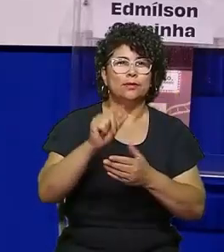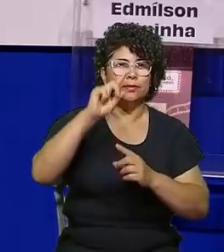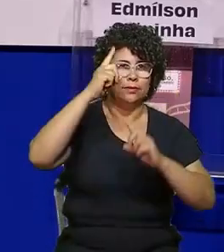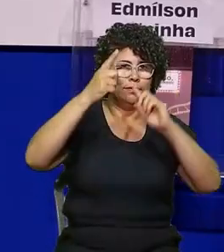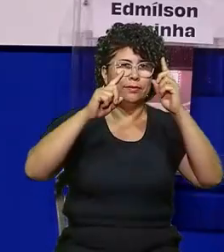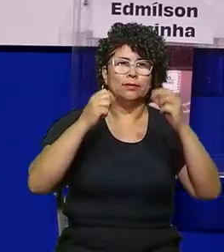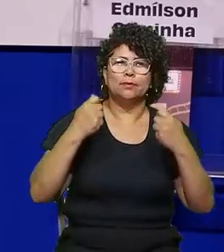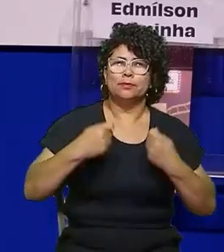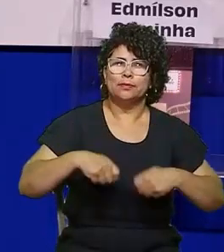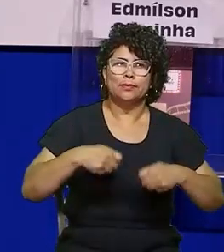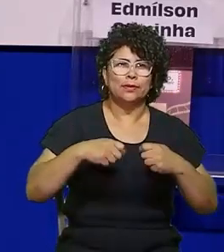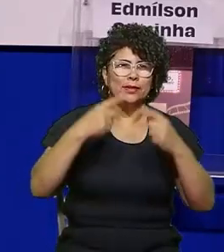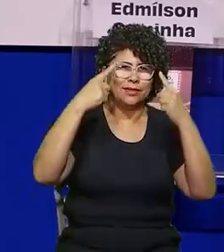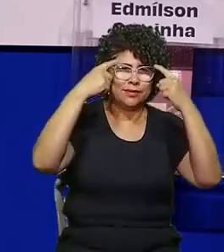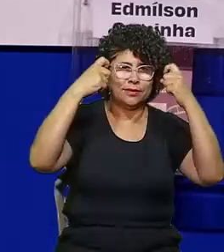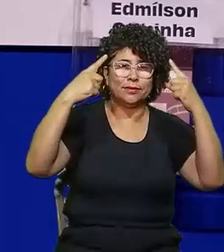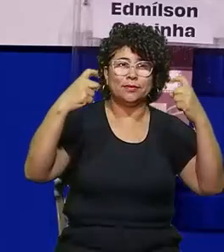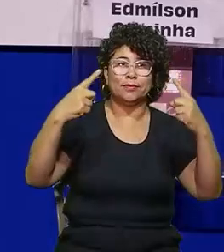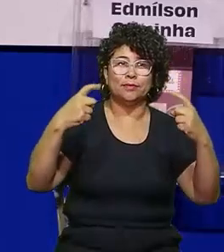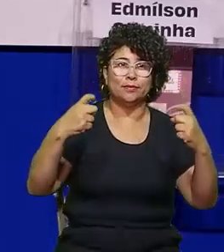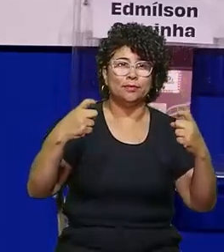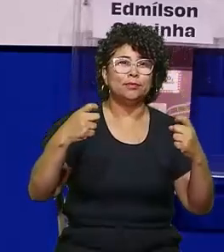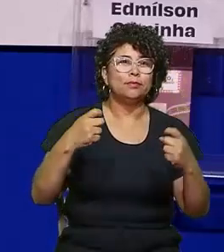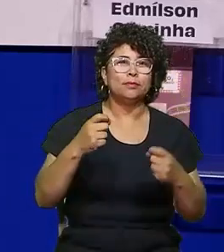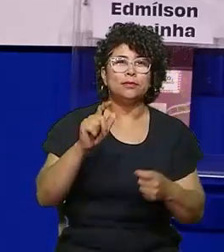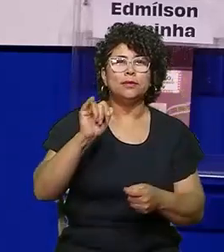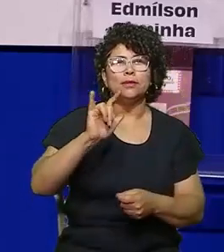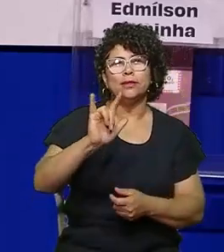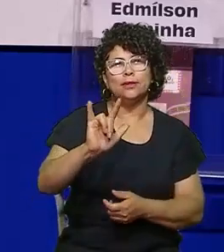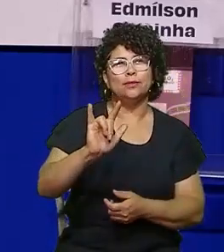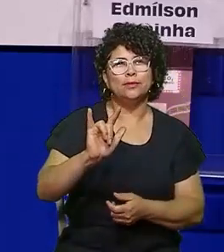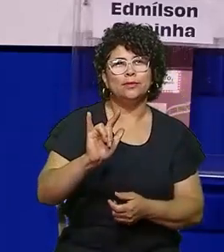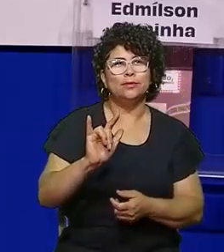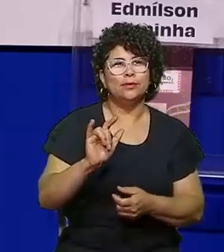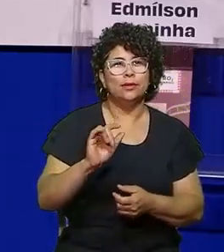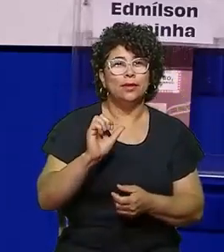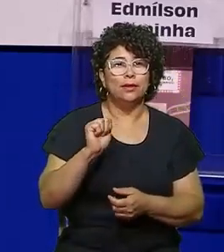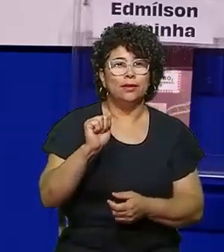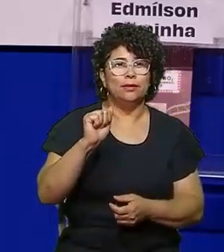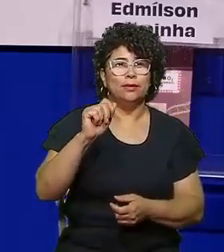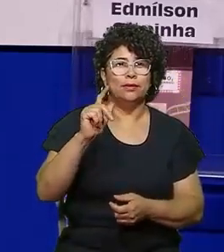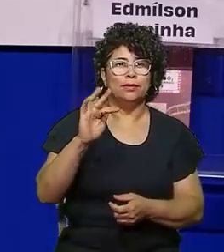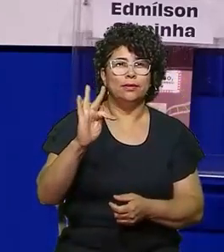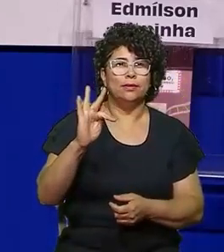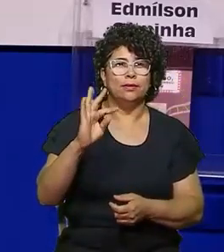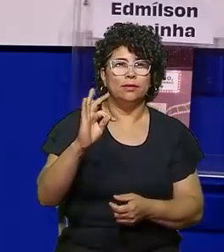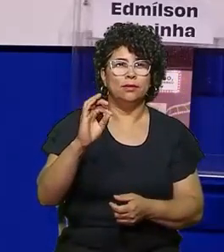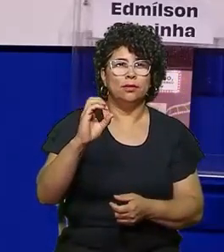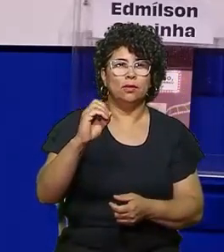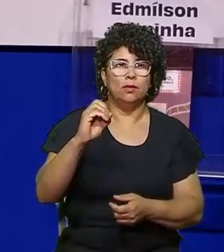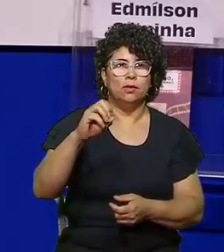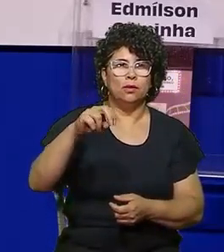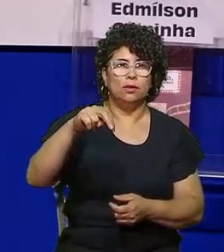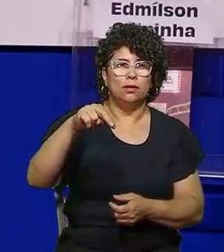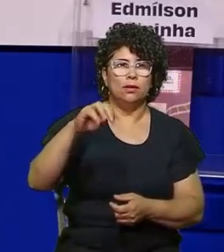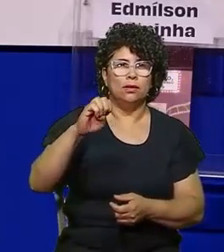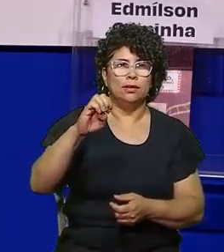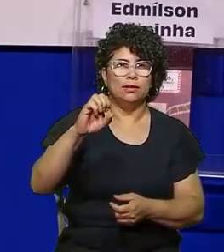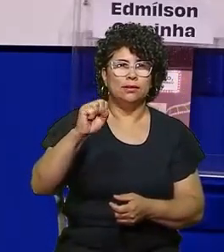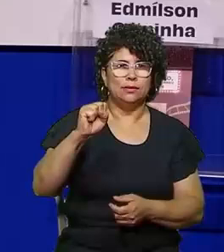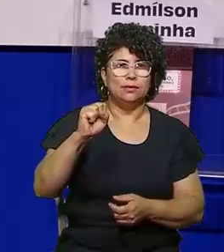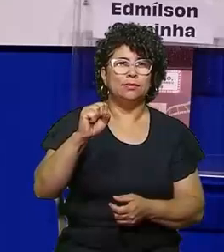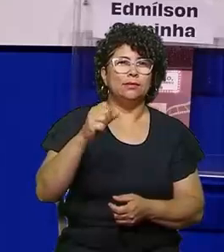violência. Então, obrigado, Afonso, eu te amo. E amo a todos vocês que estão aqui no festival. E, enfim, é uma honra